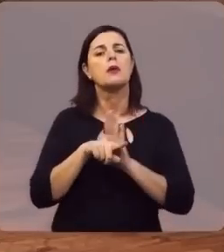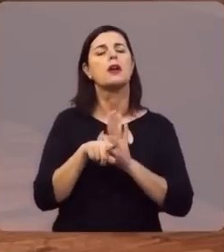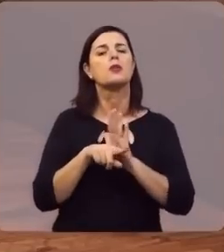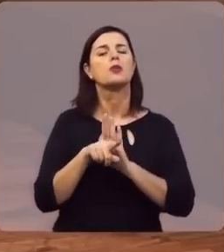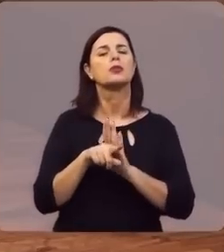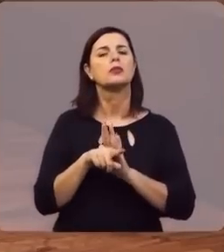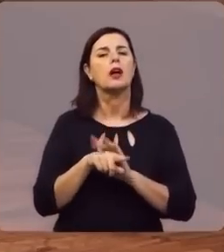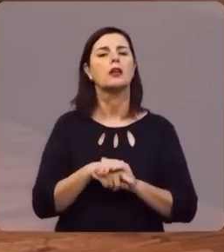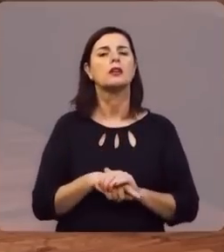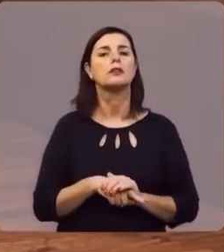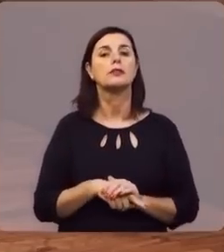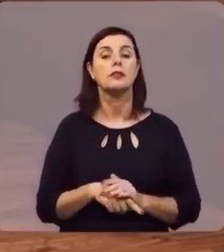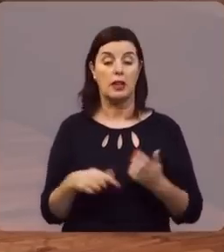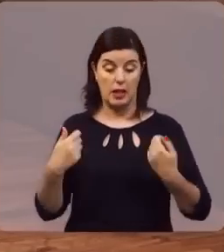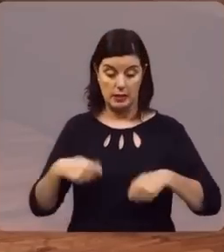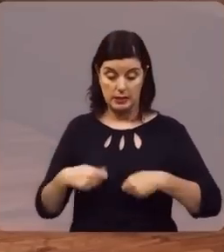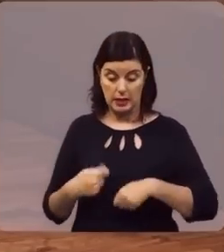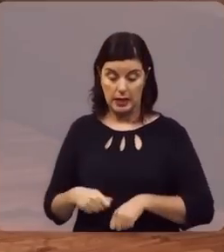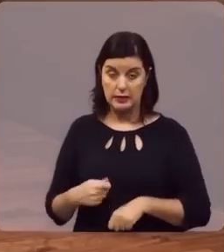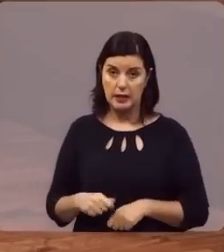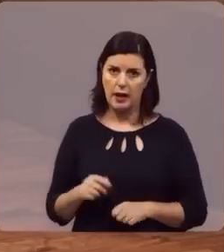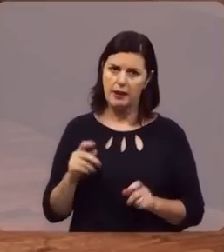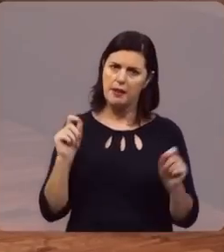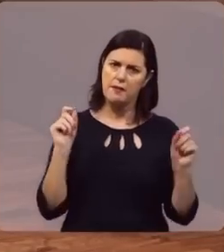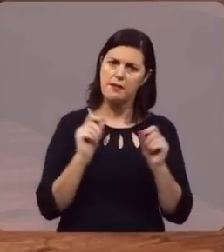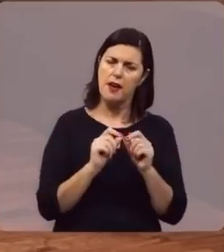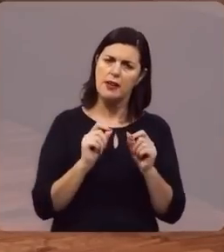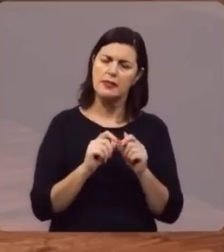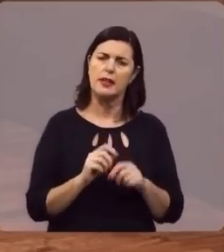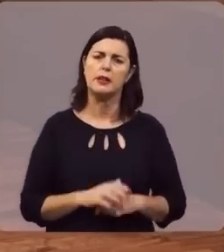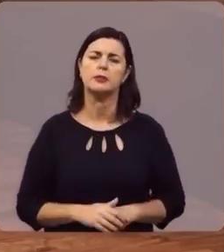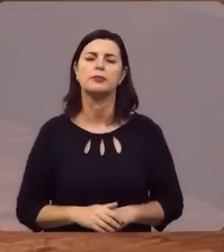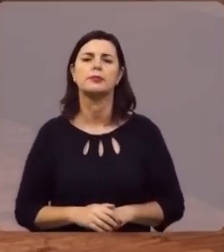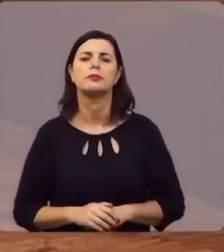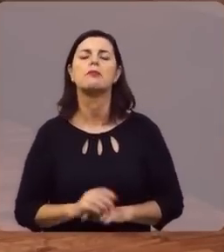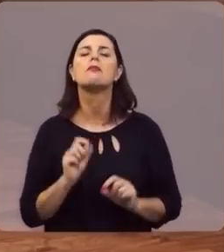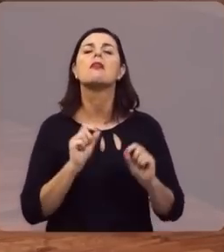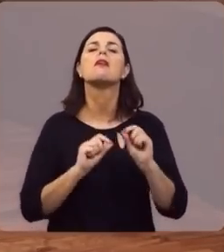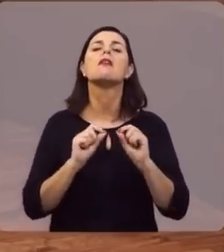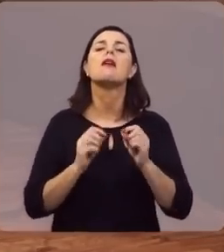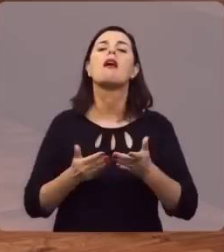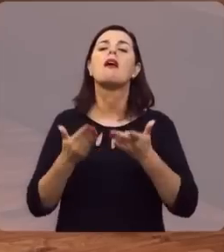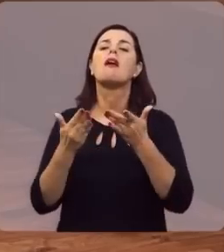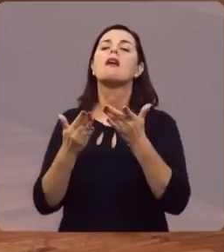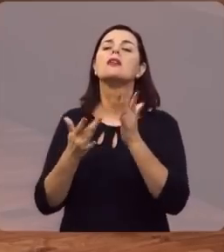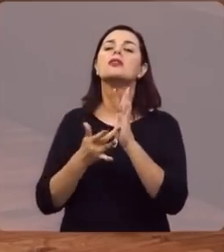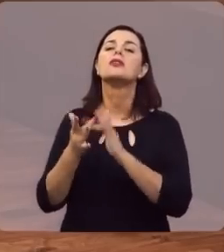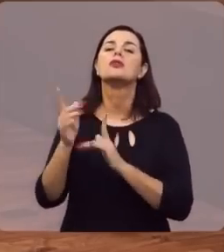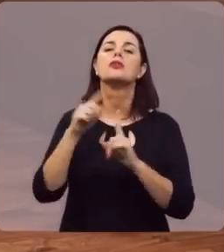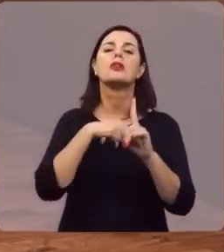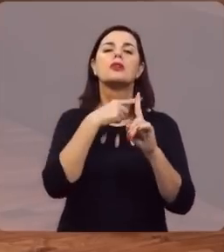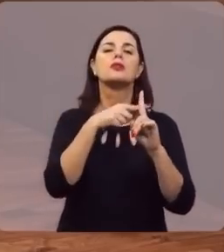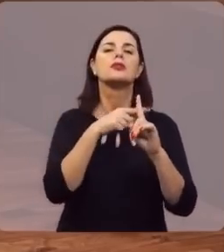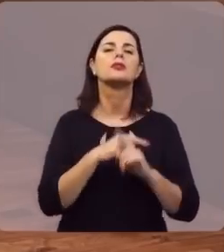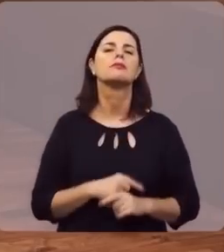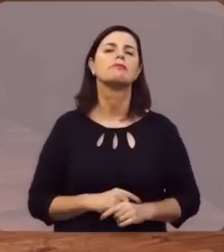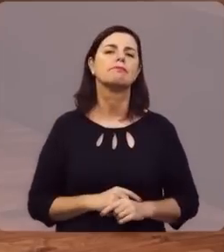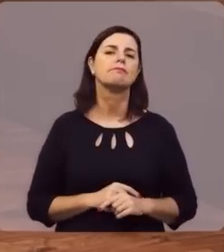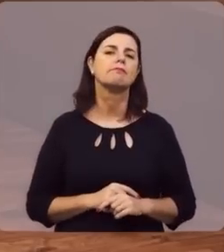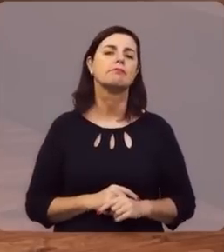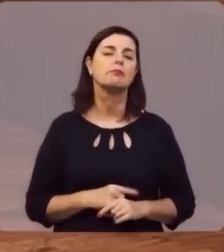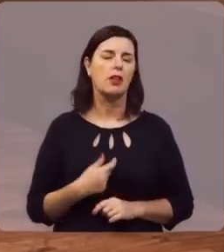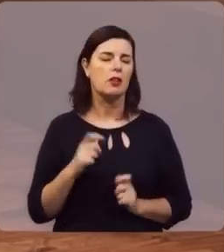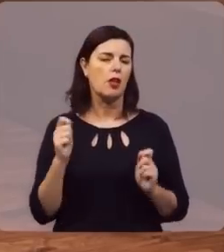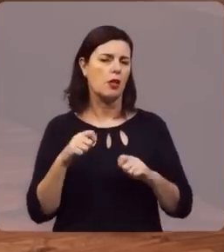uma pergunta que é necessário a fazer é quem levou Jesus a cruz Oi